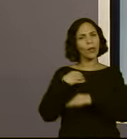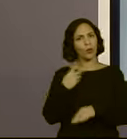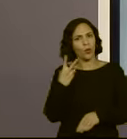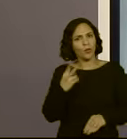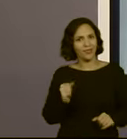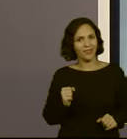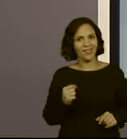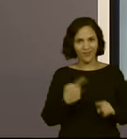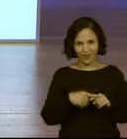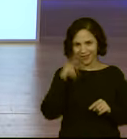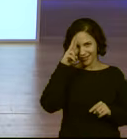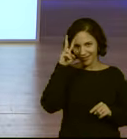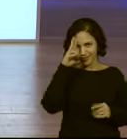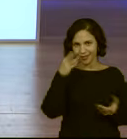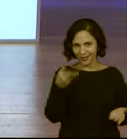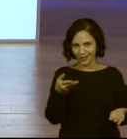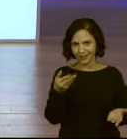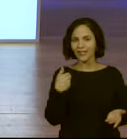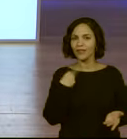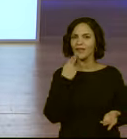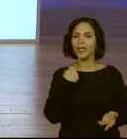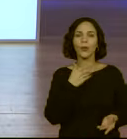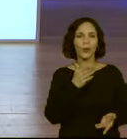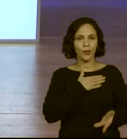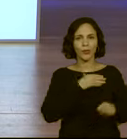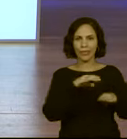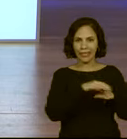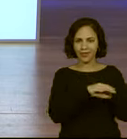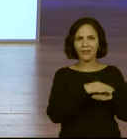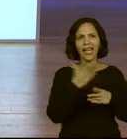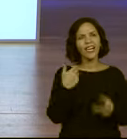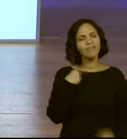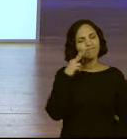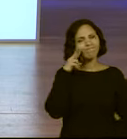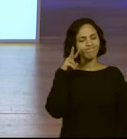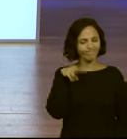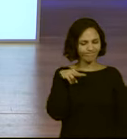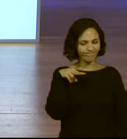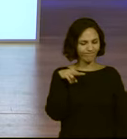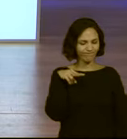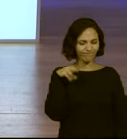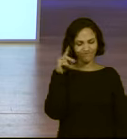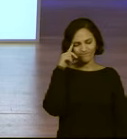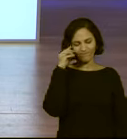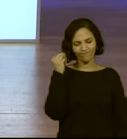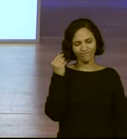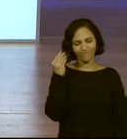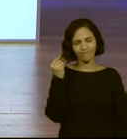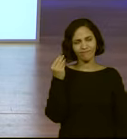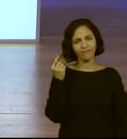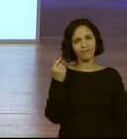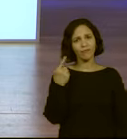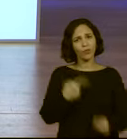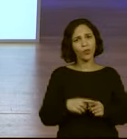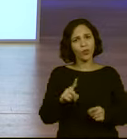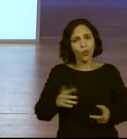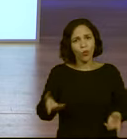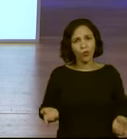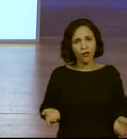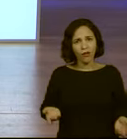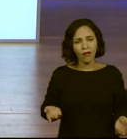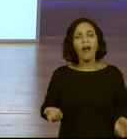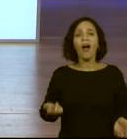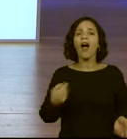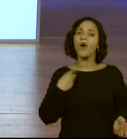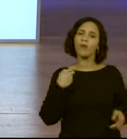tênis porque eu falei né que eu gosto de pênis então olhei para o tênis e pensei por que não e aí